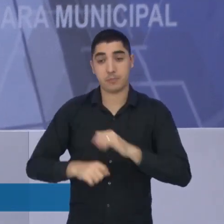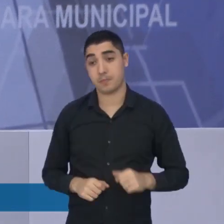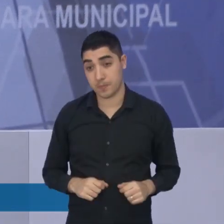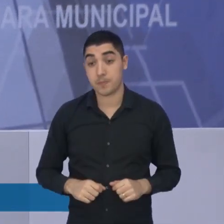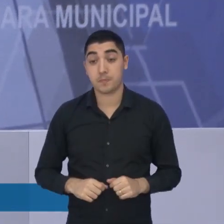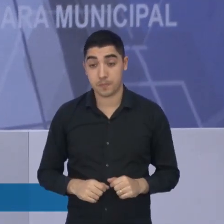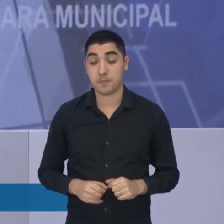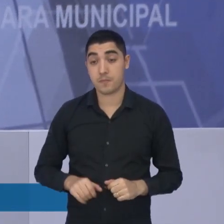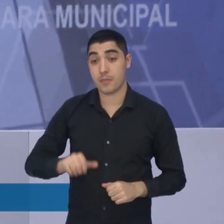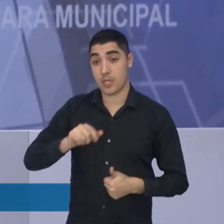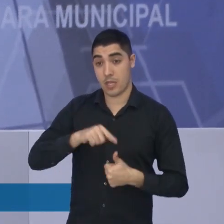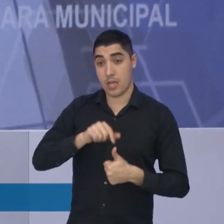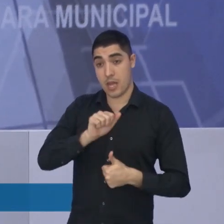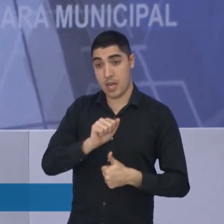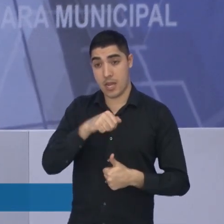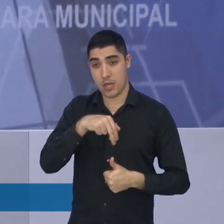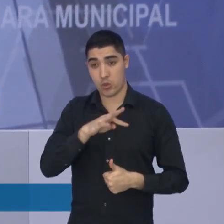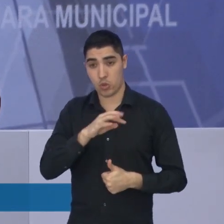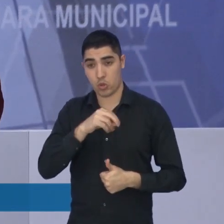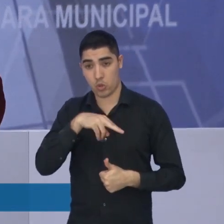Antônio Ézio Salgado,